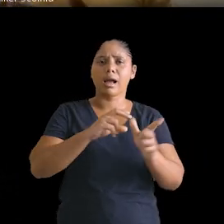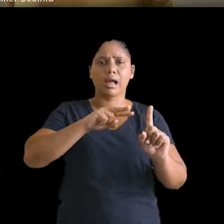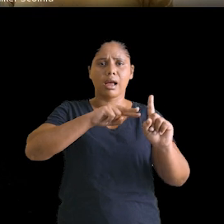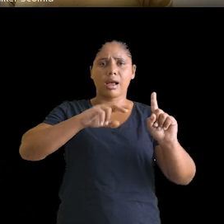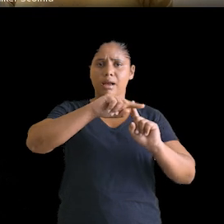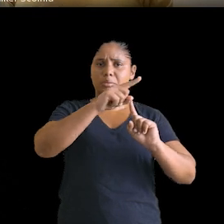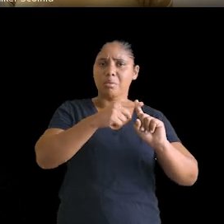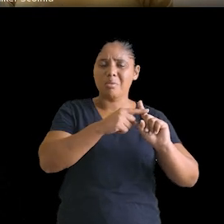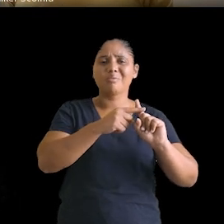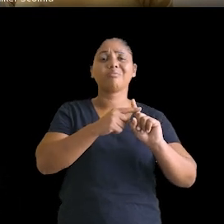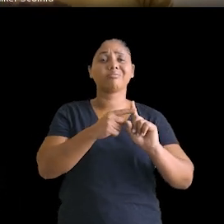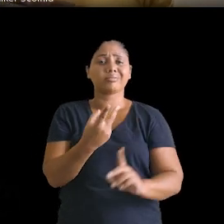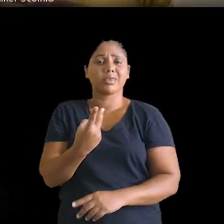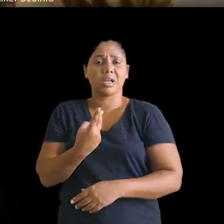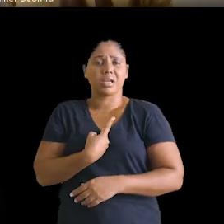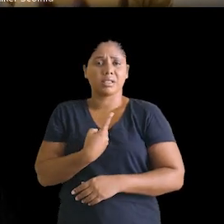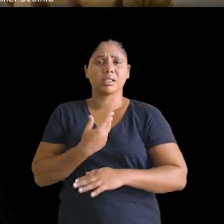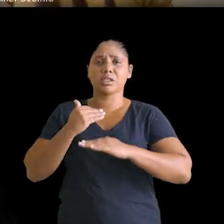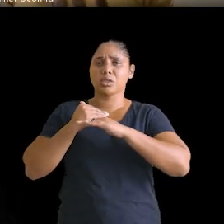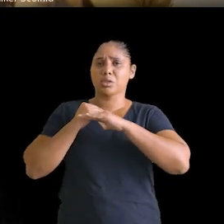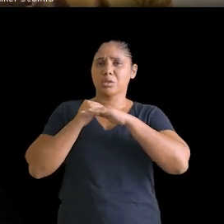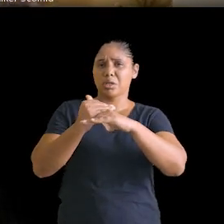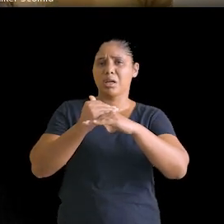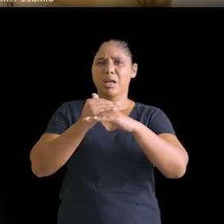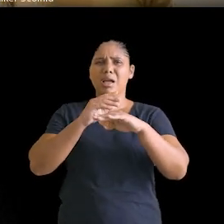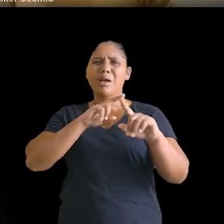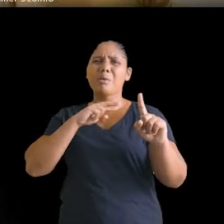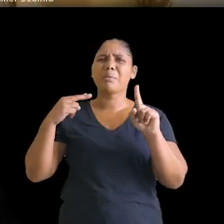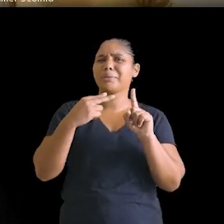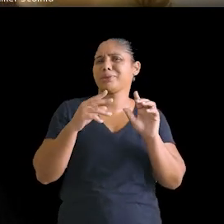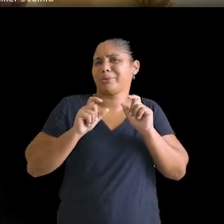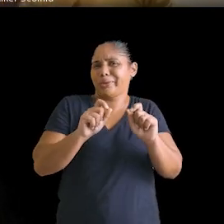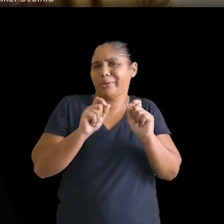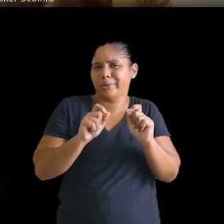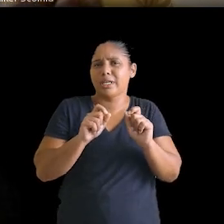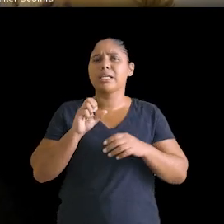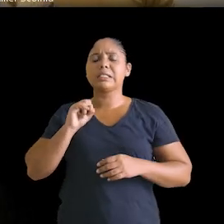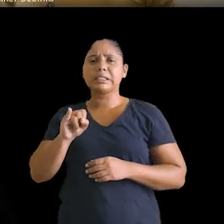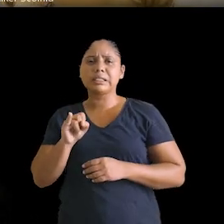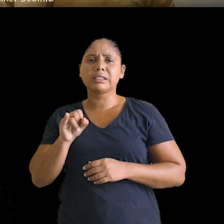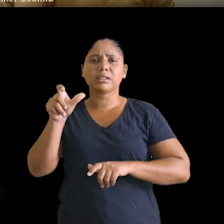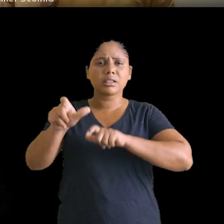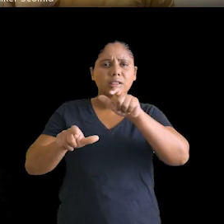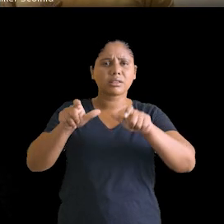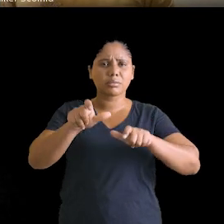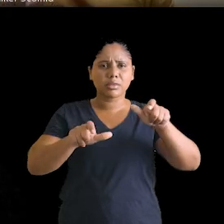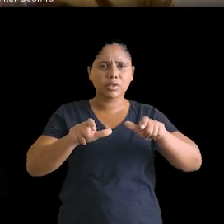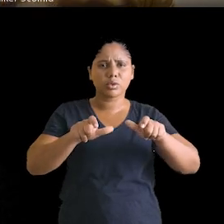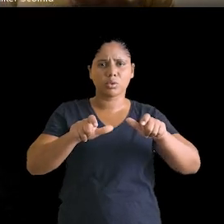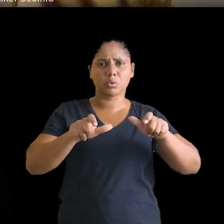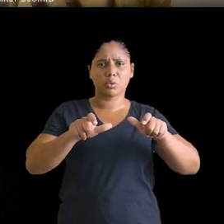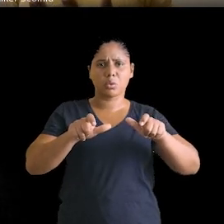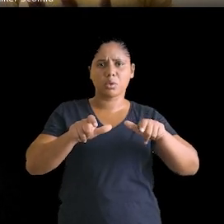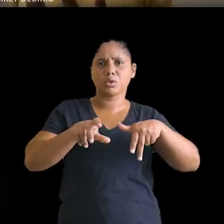heteronormatividade é uma suposição de que todas as pessoas que se identificam com o gênero atribuído ao seu nascimento, tá?